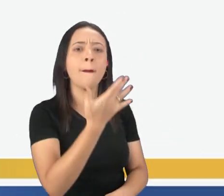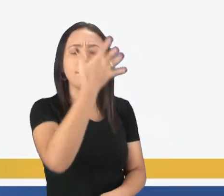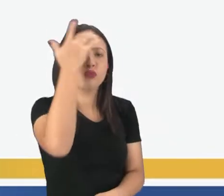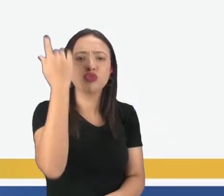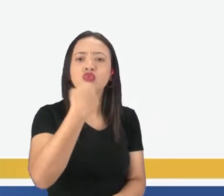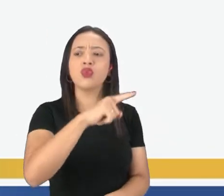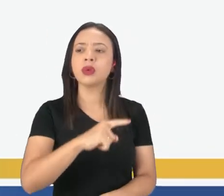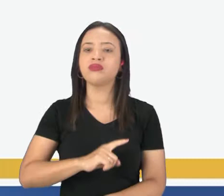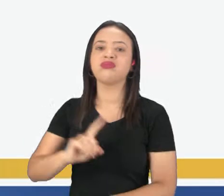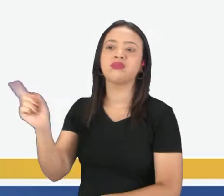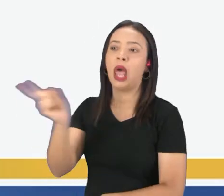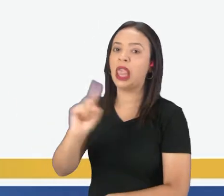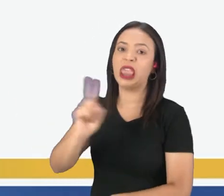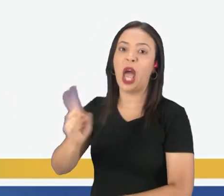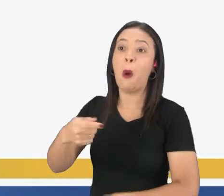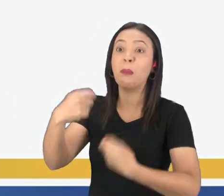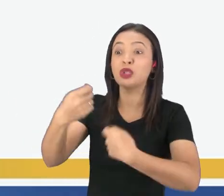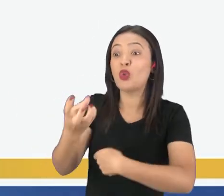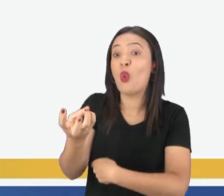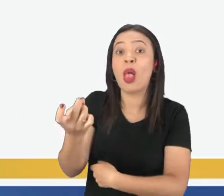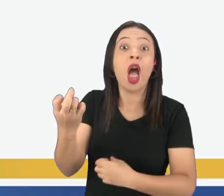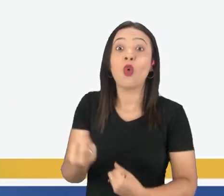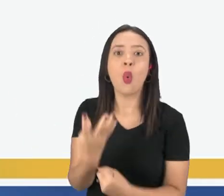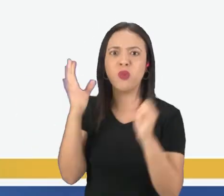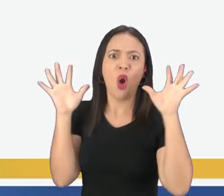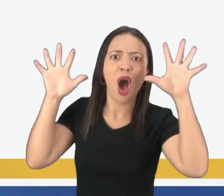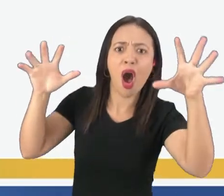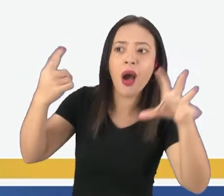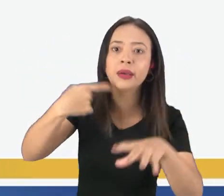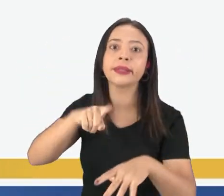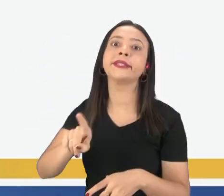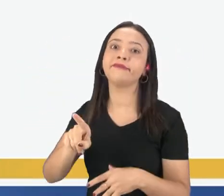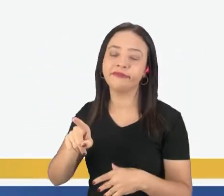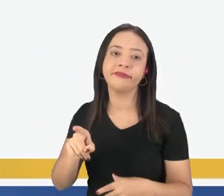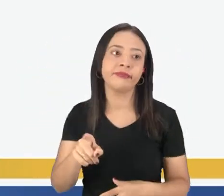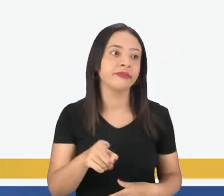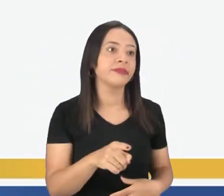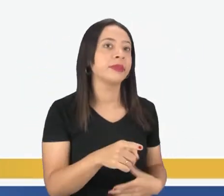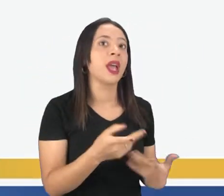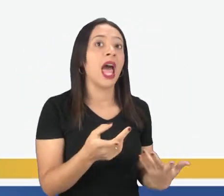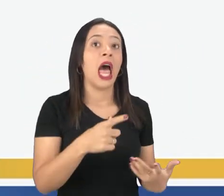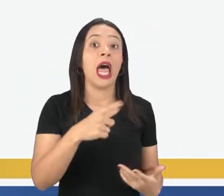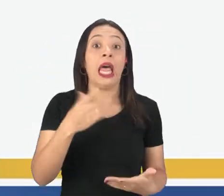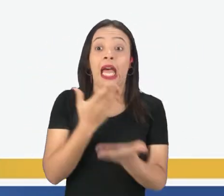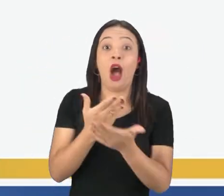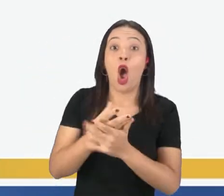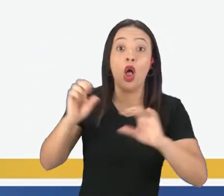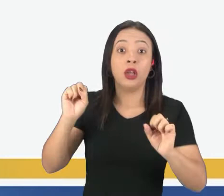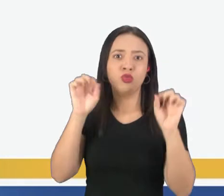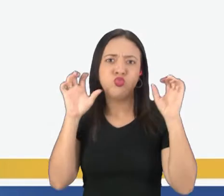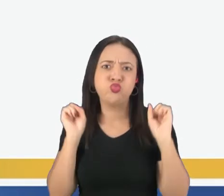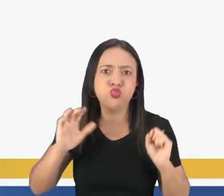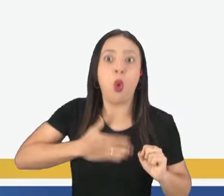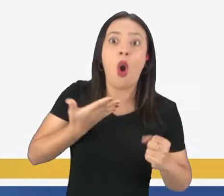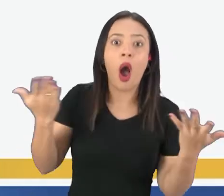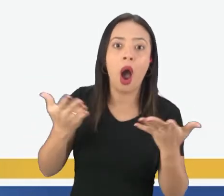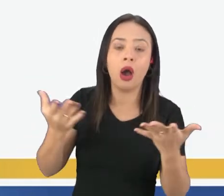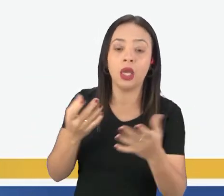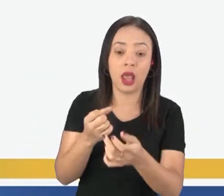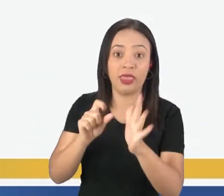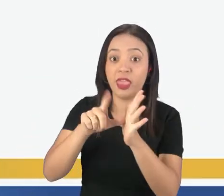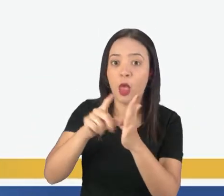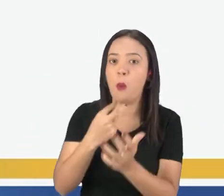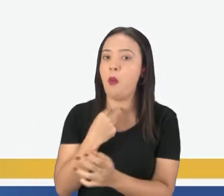vão? Não, eu tenho que contar quantos monstros vão. Tenho aula de sustos, não quero chegar tarde. Nos falamos